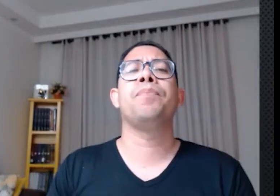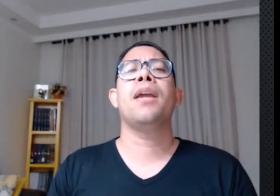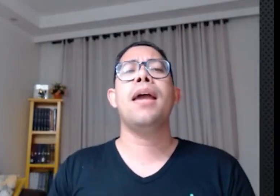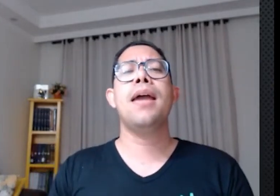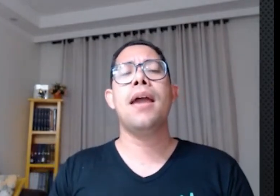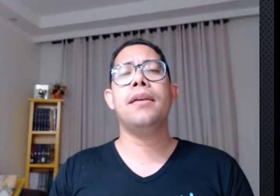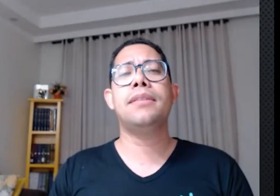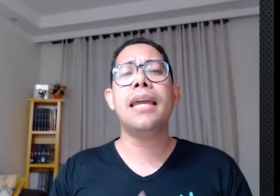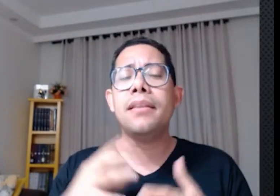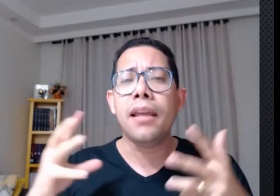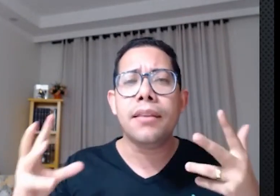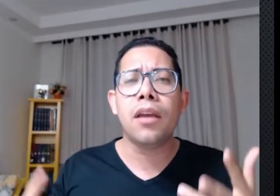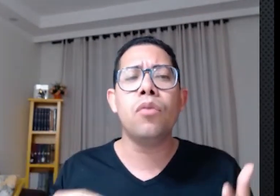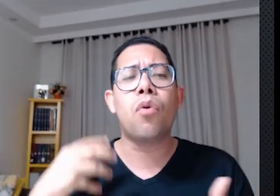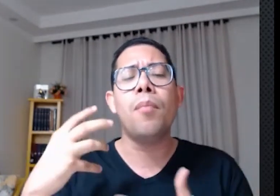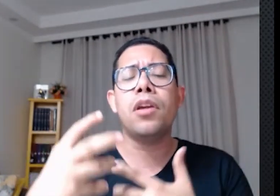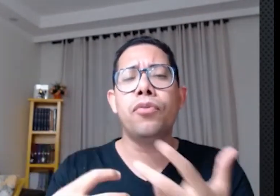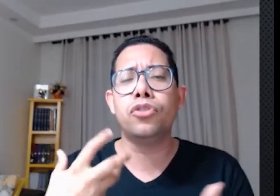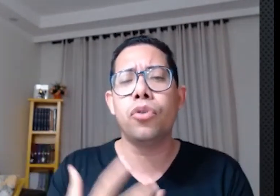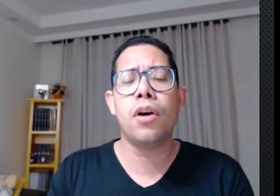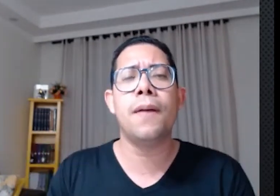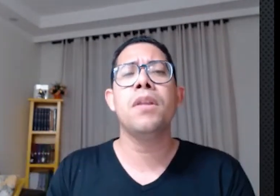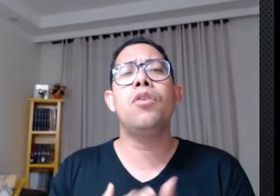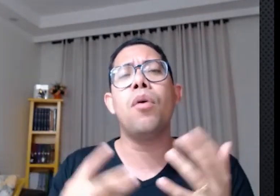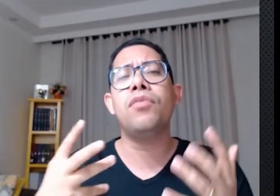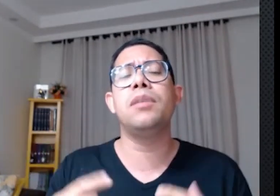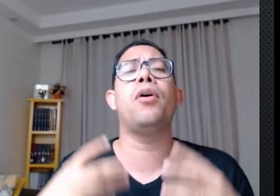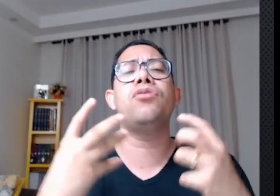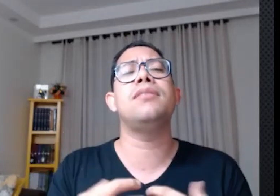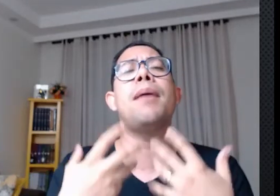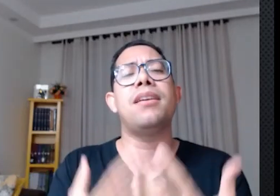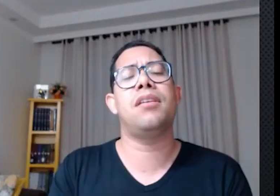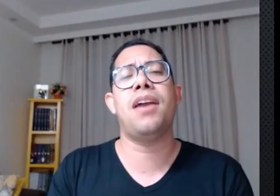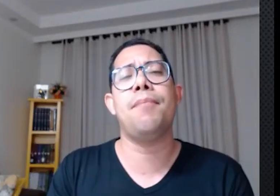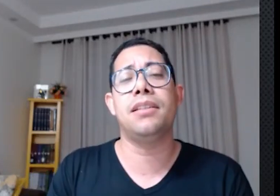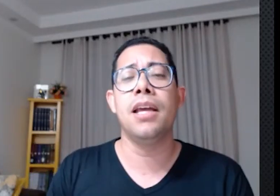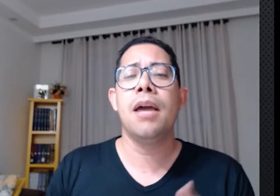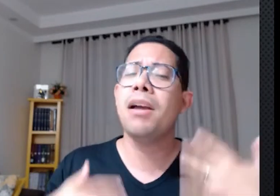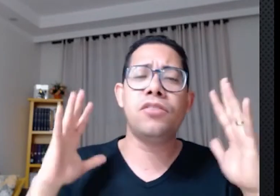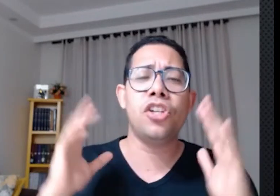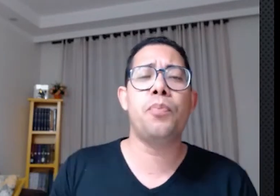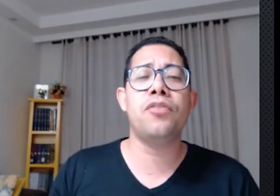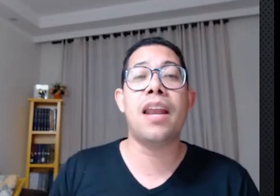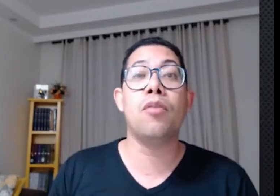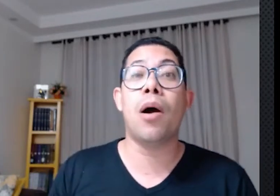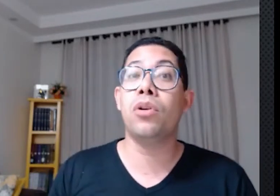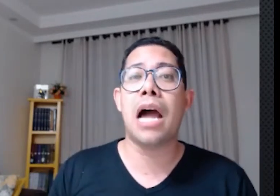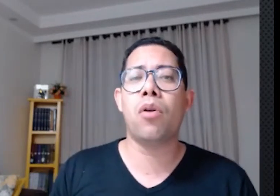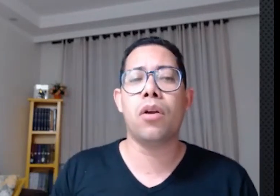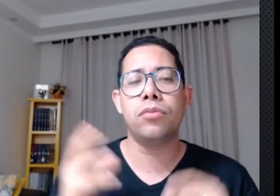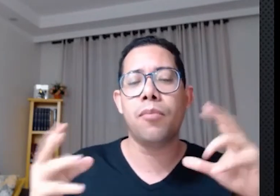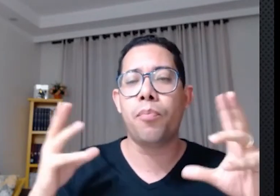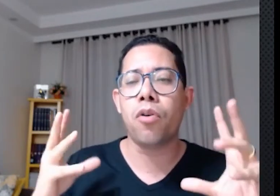você estar entendendo como que funciona e como você pode utilizar mais essa ferramenta. Mas isso a gente pode falar numa